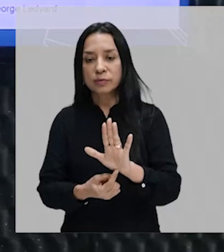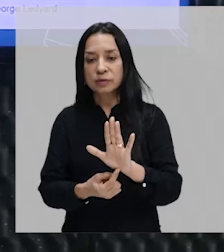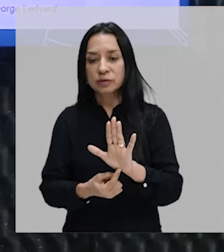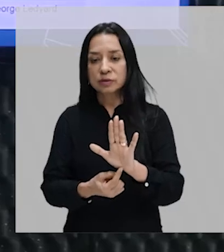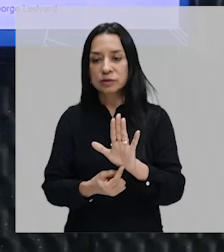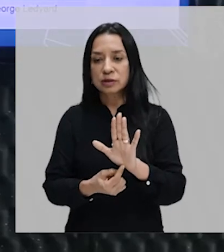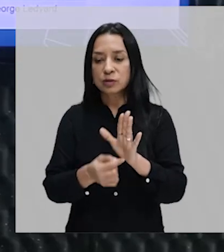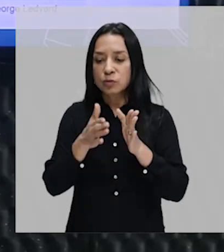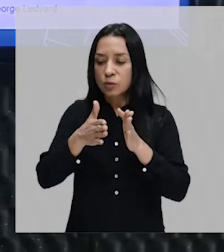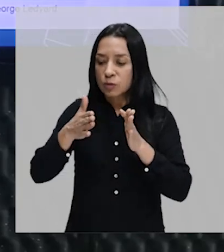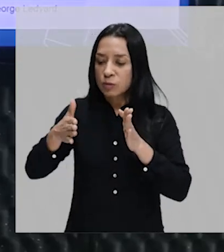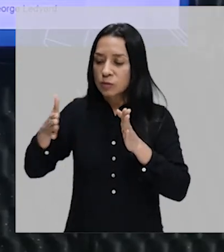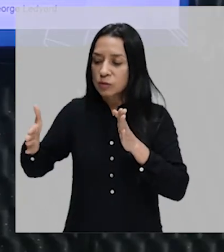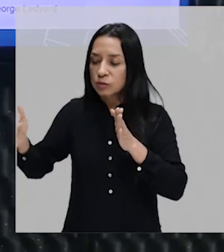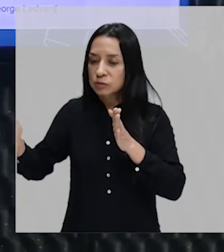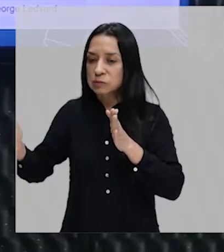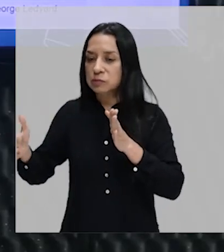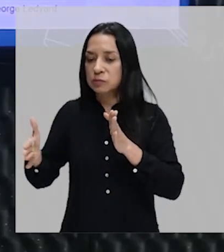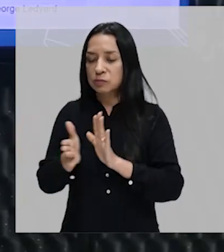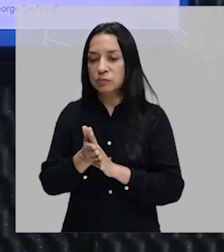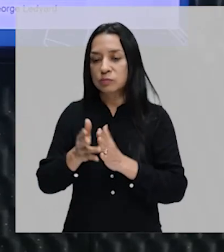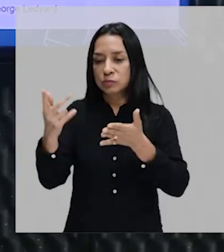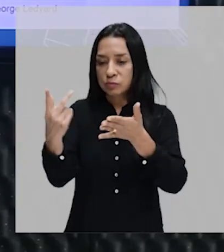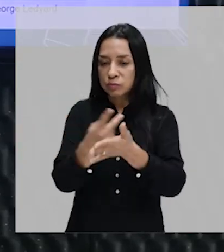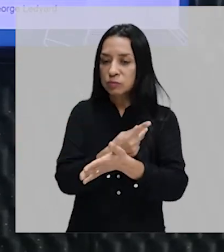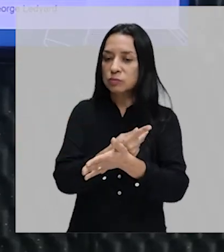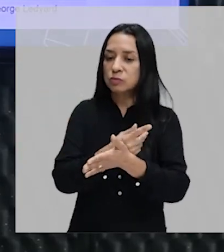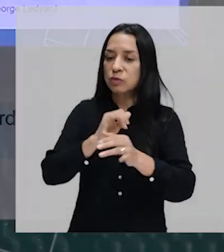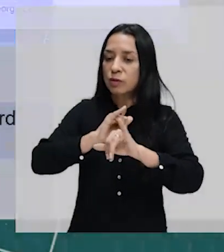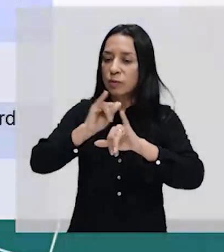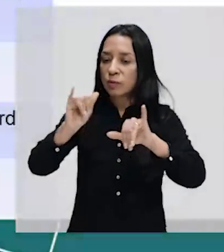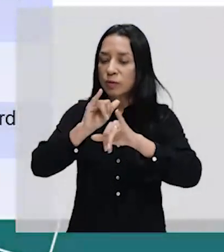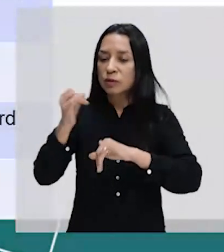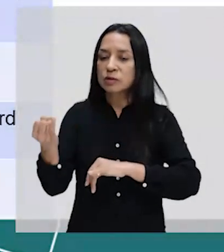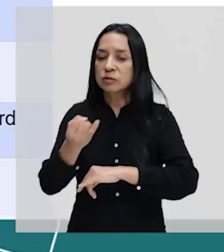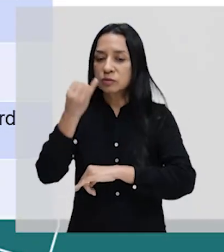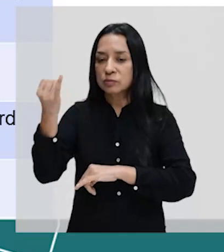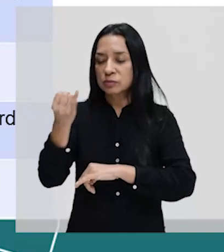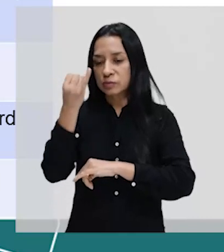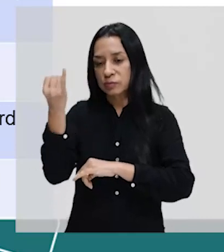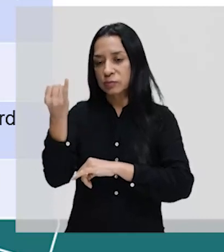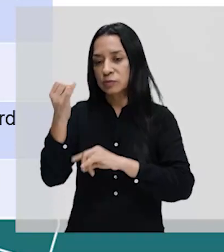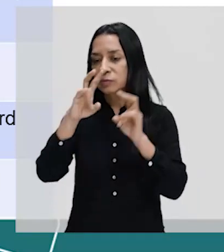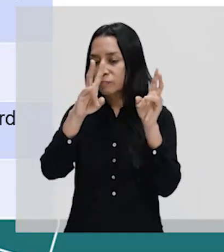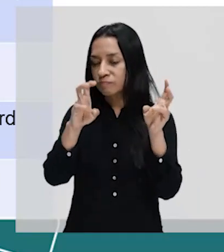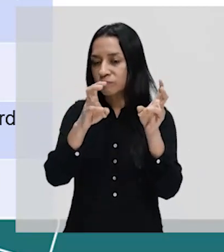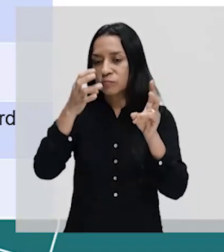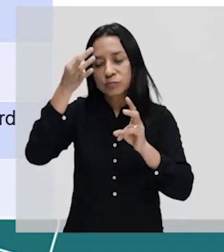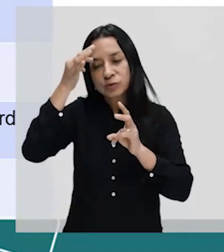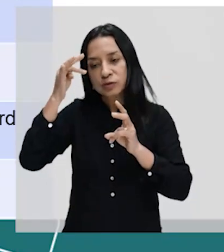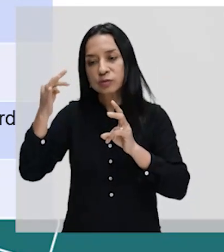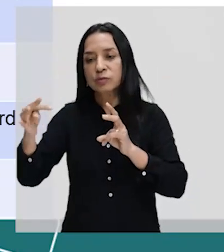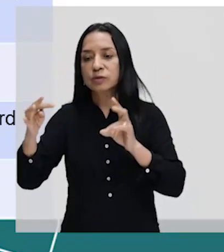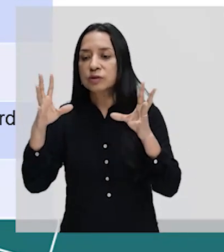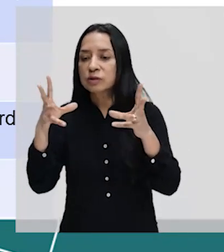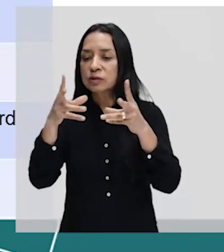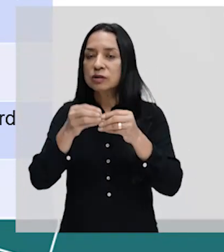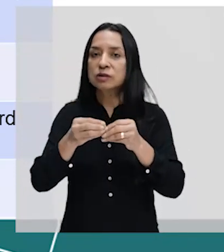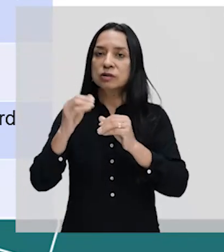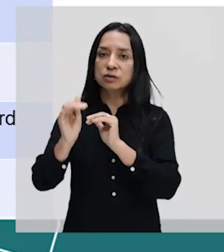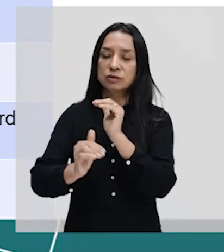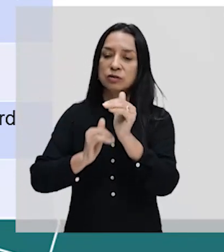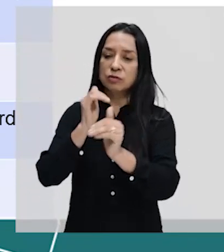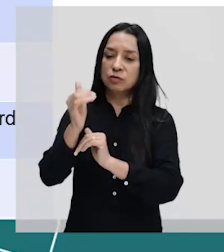publicações importantes da elaboração da teoria sintética da evolução. É com base nessas publicações